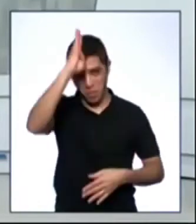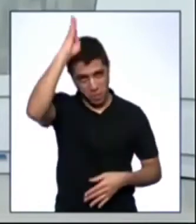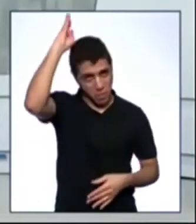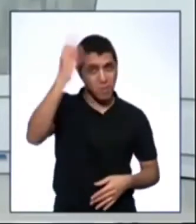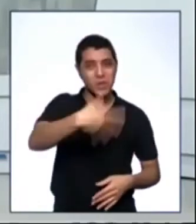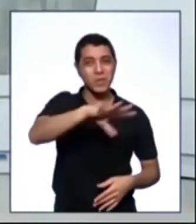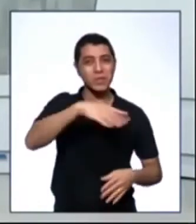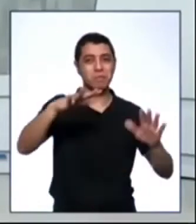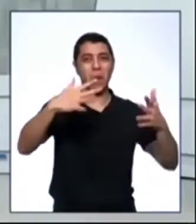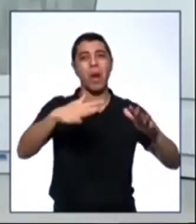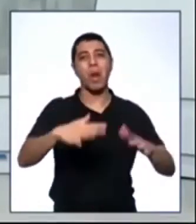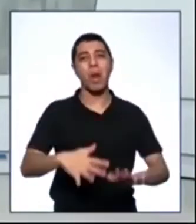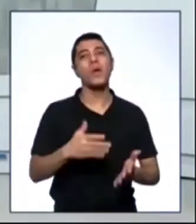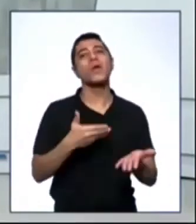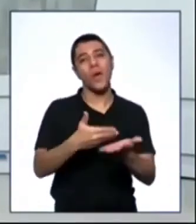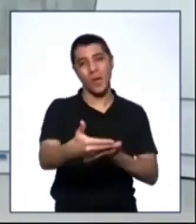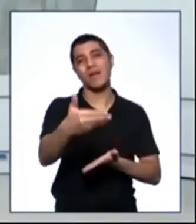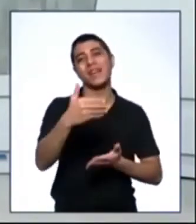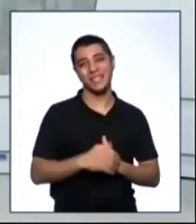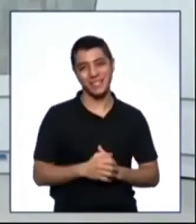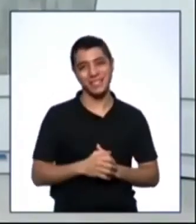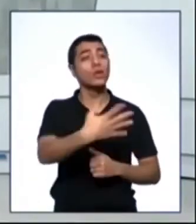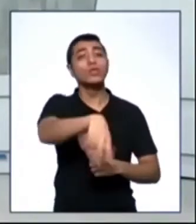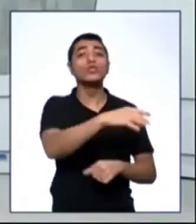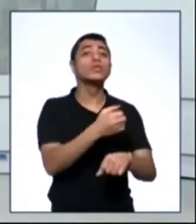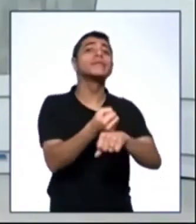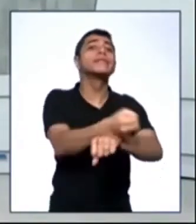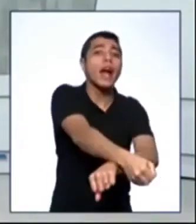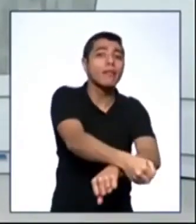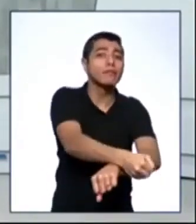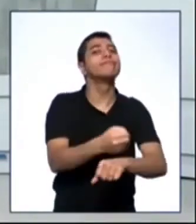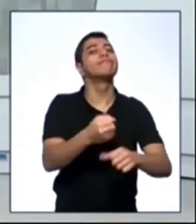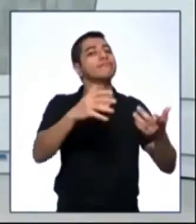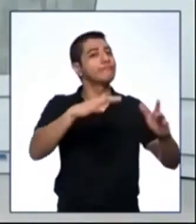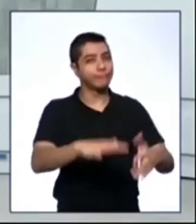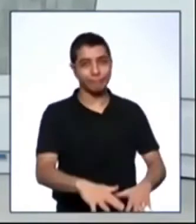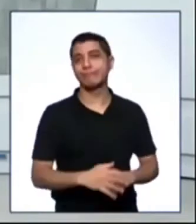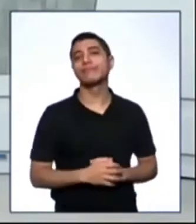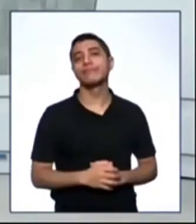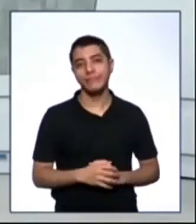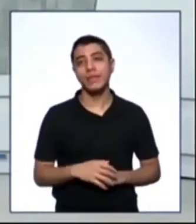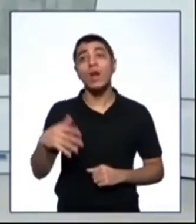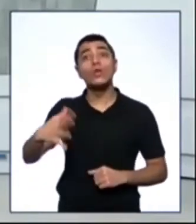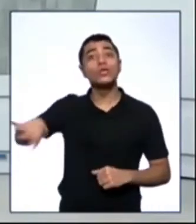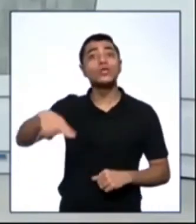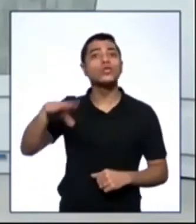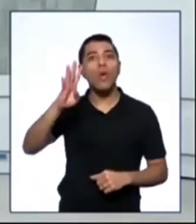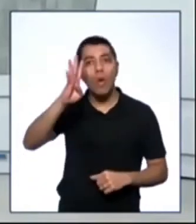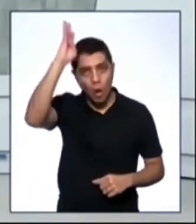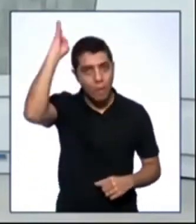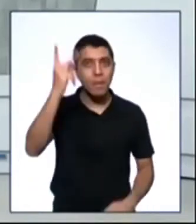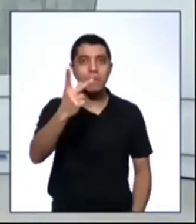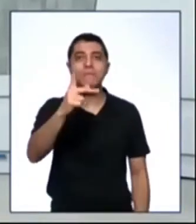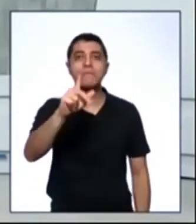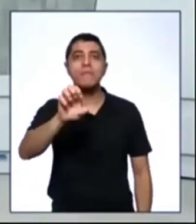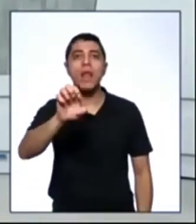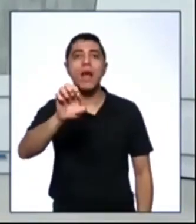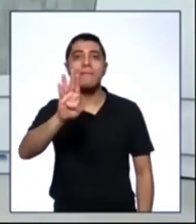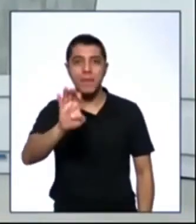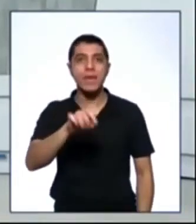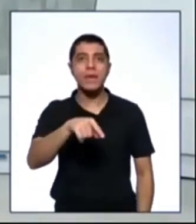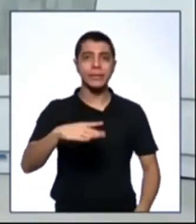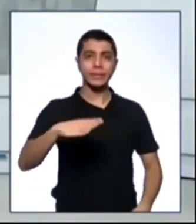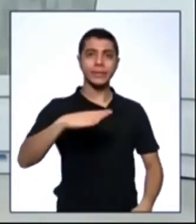que os camponeses, né, digamos assim, a plebe romana, ela vai sair da cidade e vai voltar para o campo para se